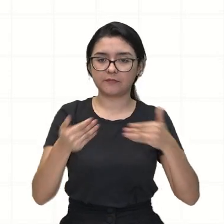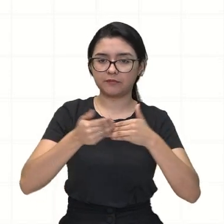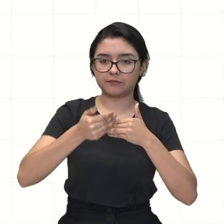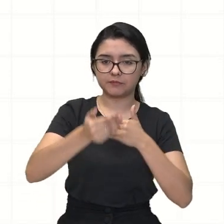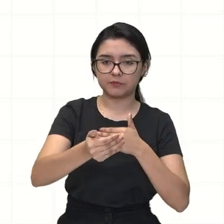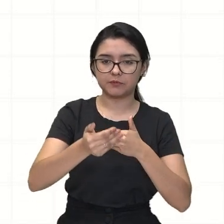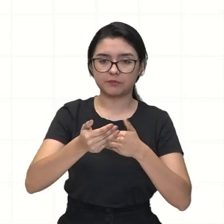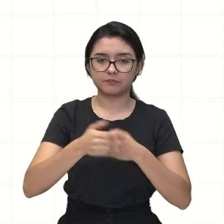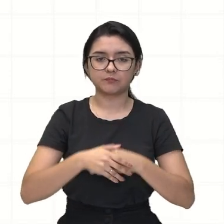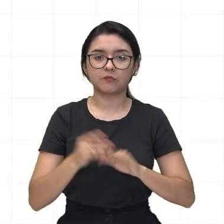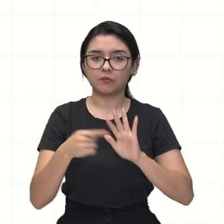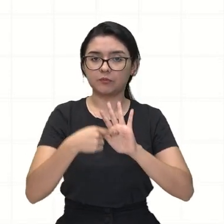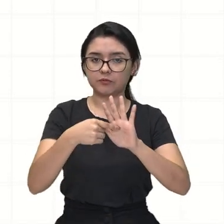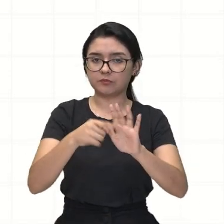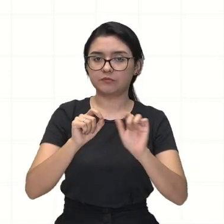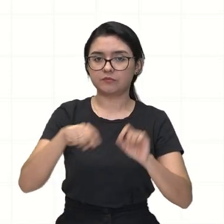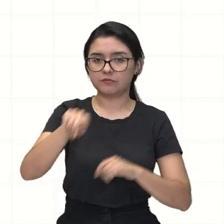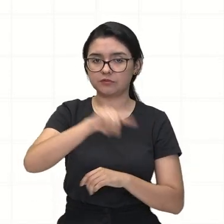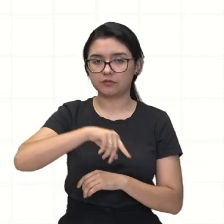que o professor trouxe aqui